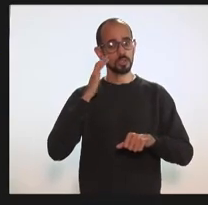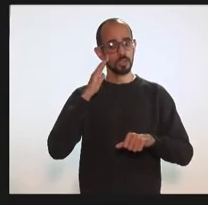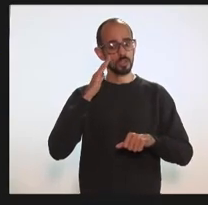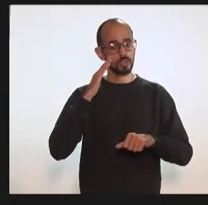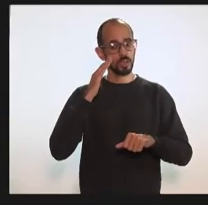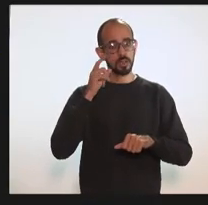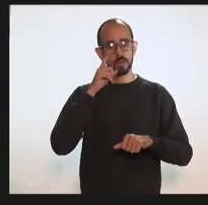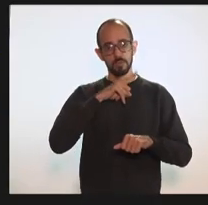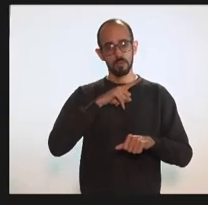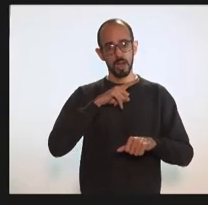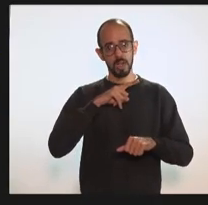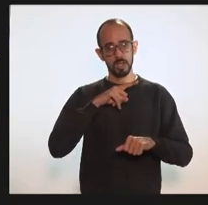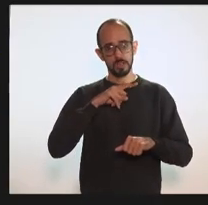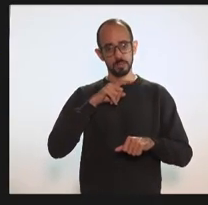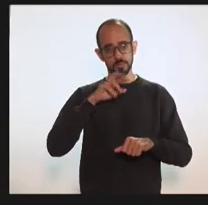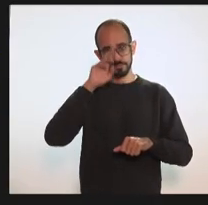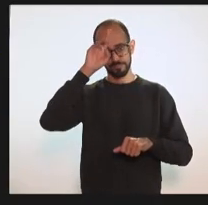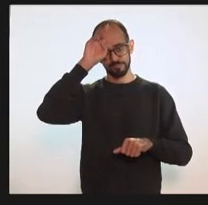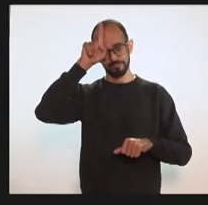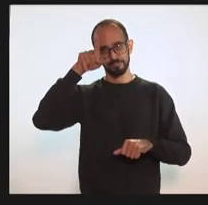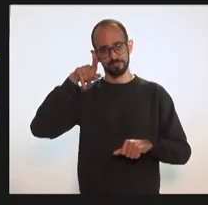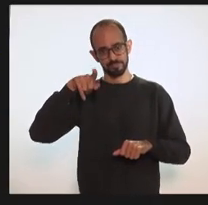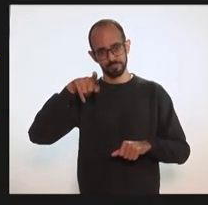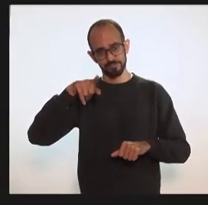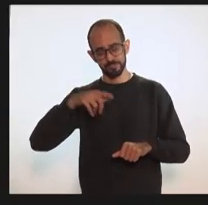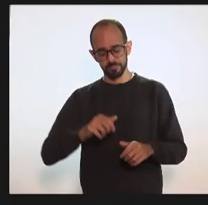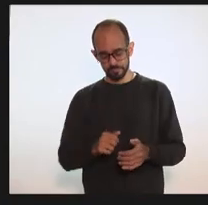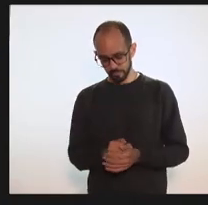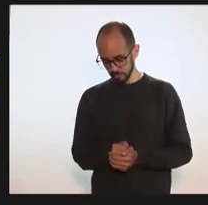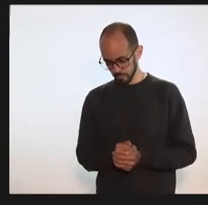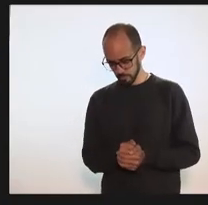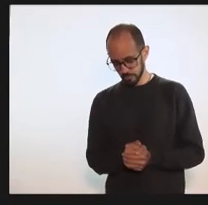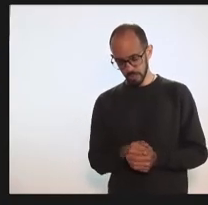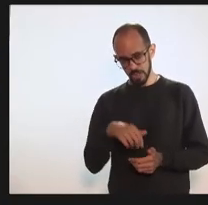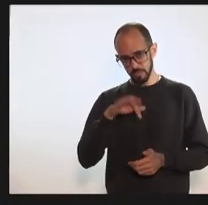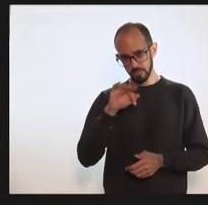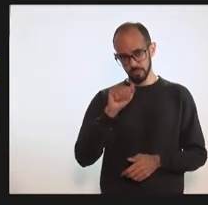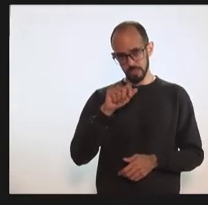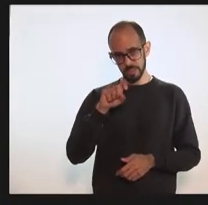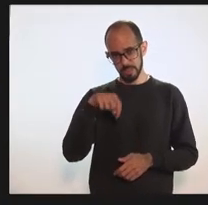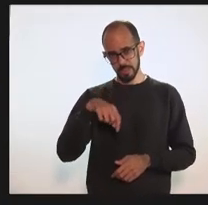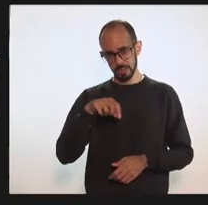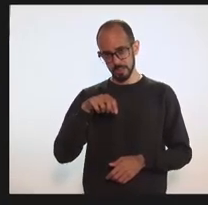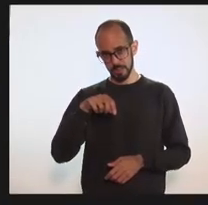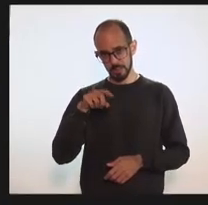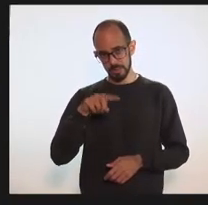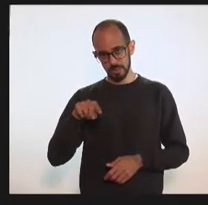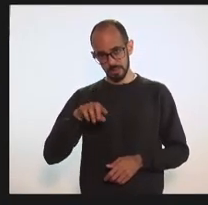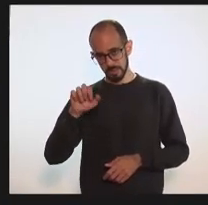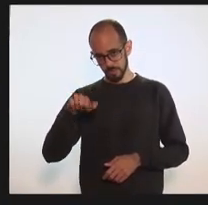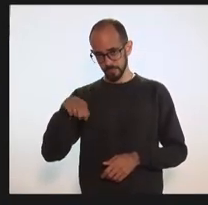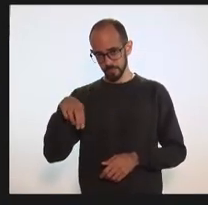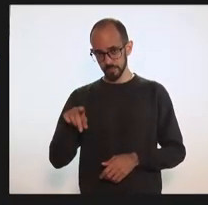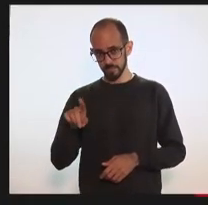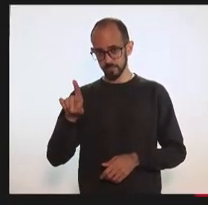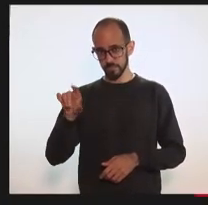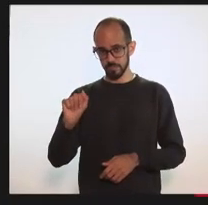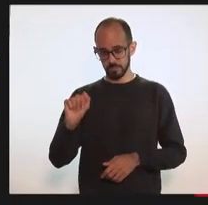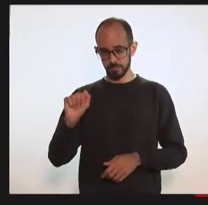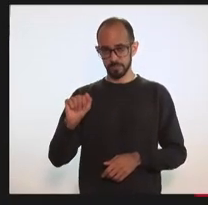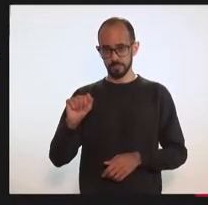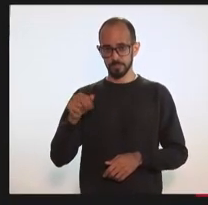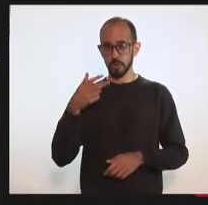salvo melhor juízo mais uma vez dizendo equivocada por parte da fazendo então é pedir aí o